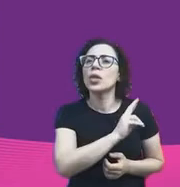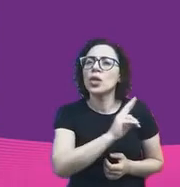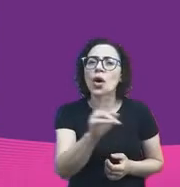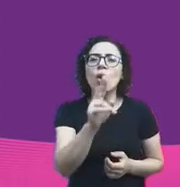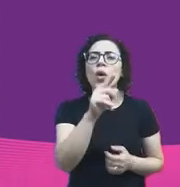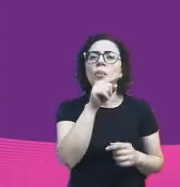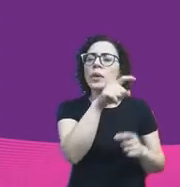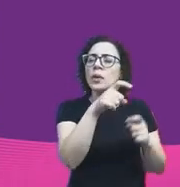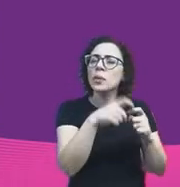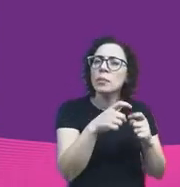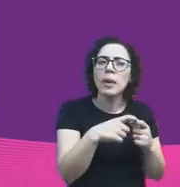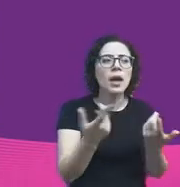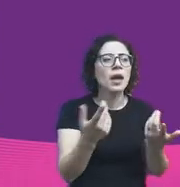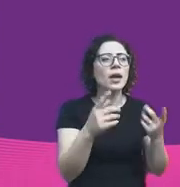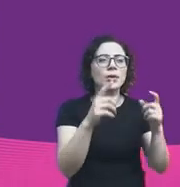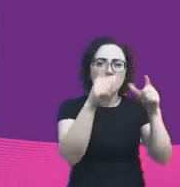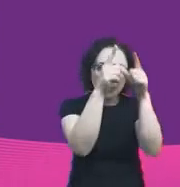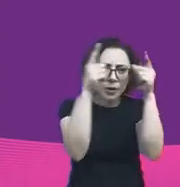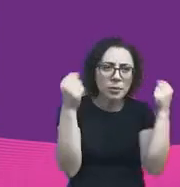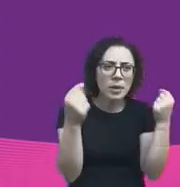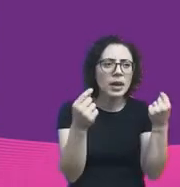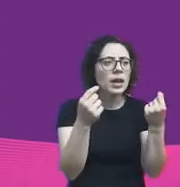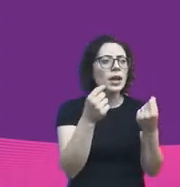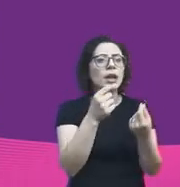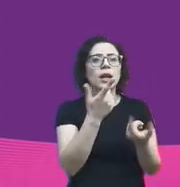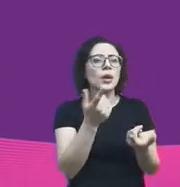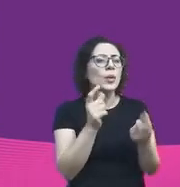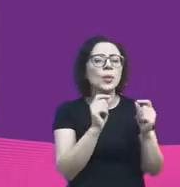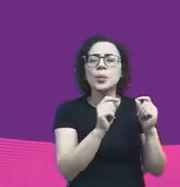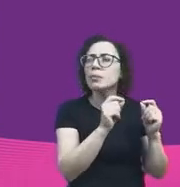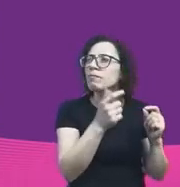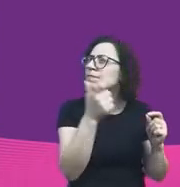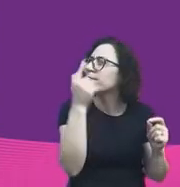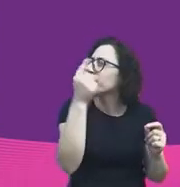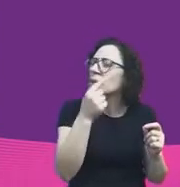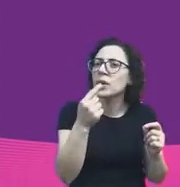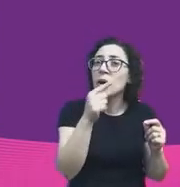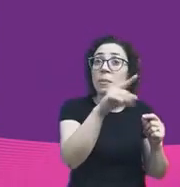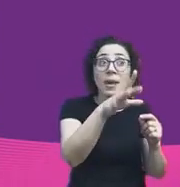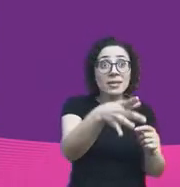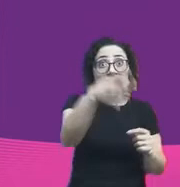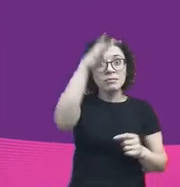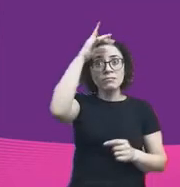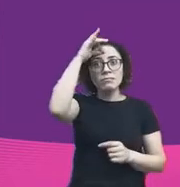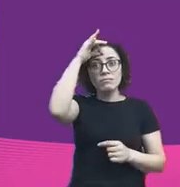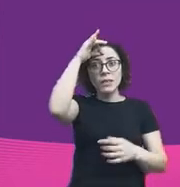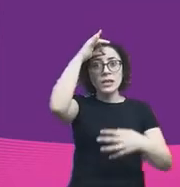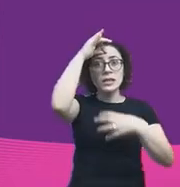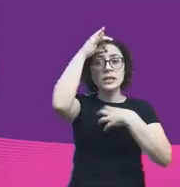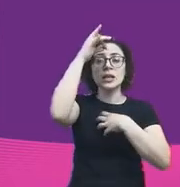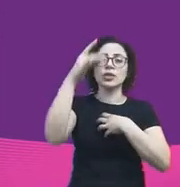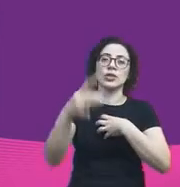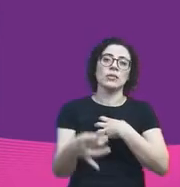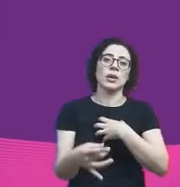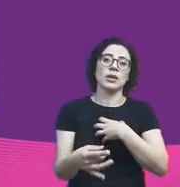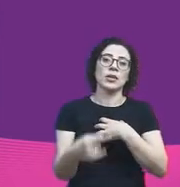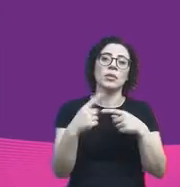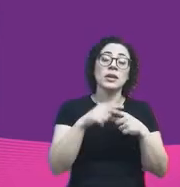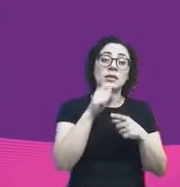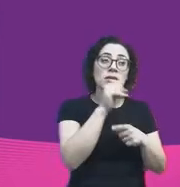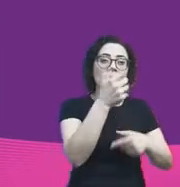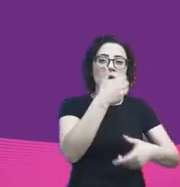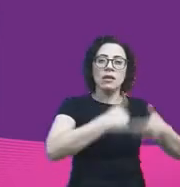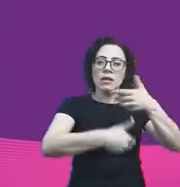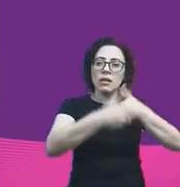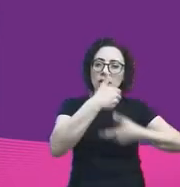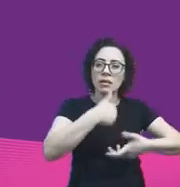esforços oferecidos naqueles momentos, porque eles sempre terão a memória do que sentiram. Então, a compaixão tem a ver com sentimento.